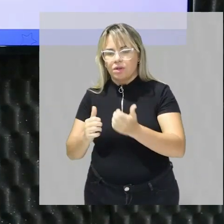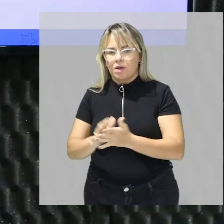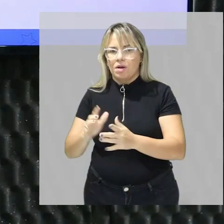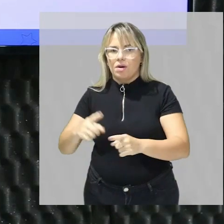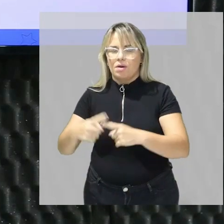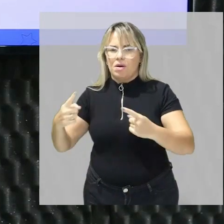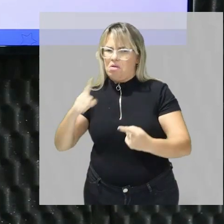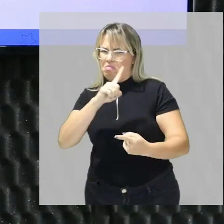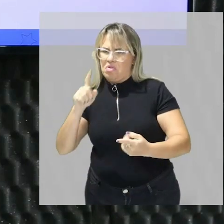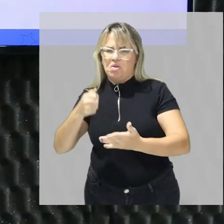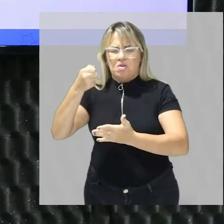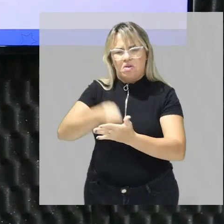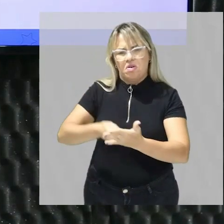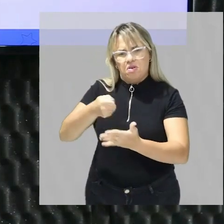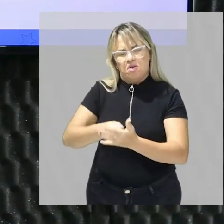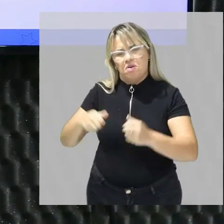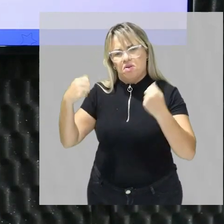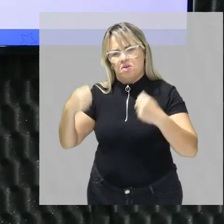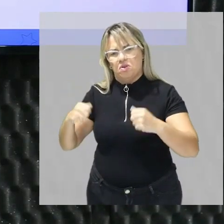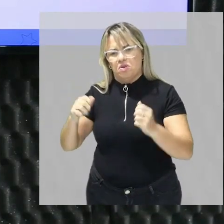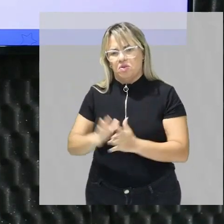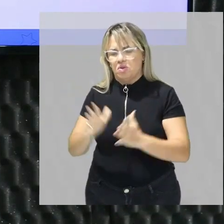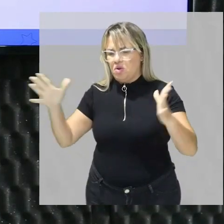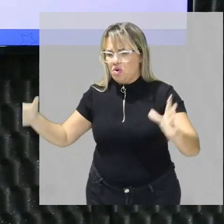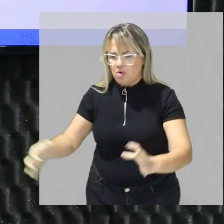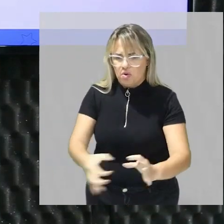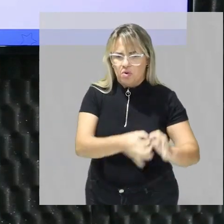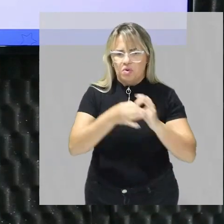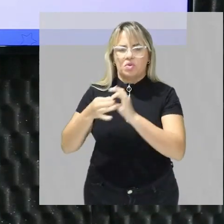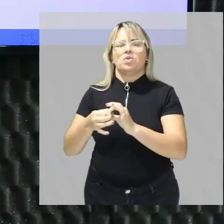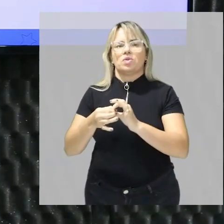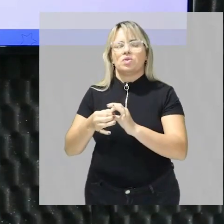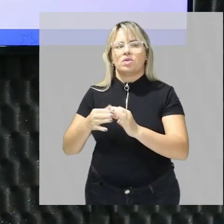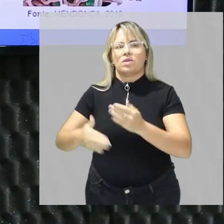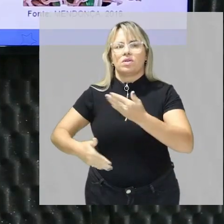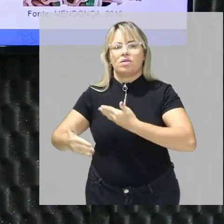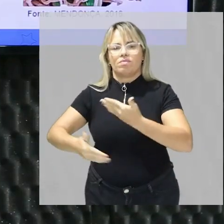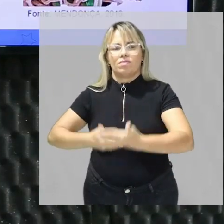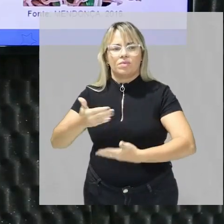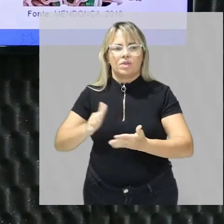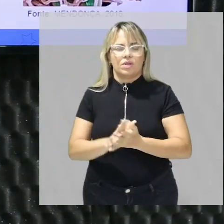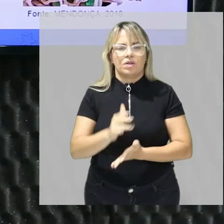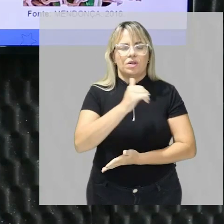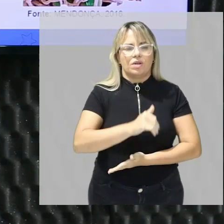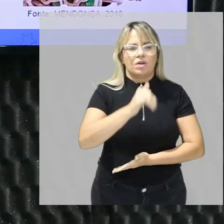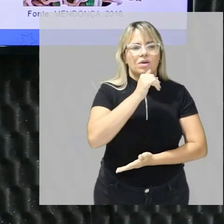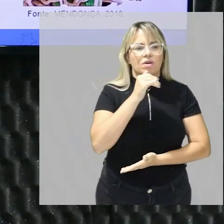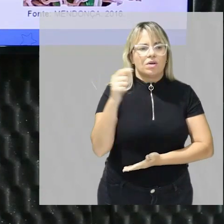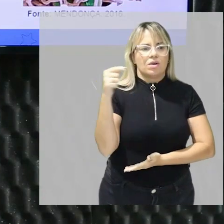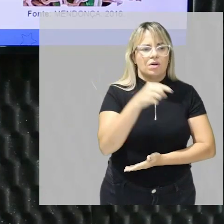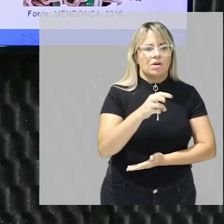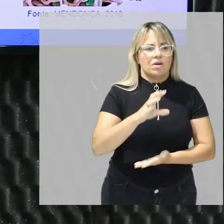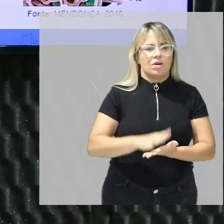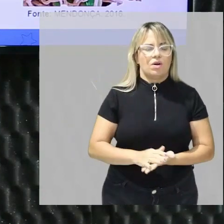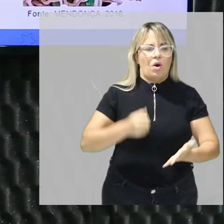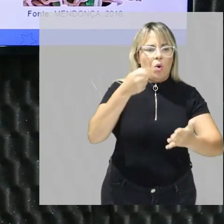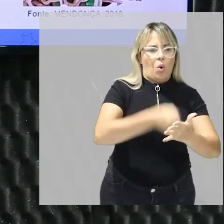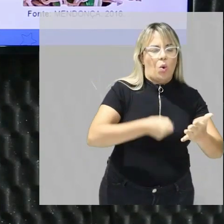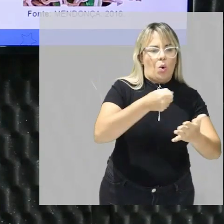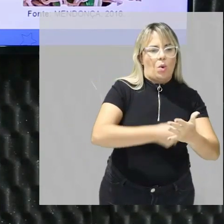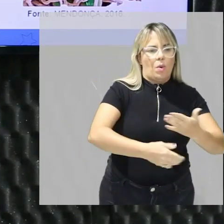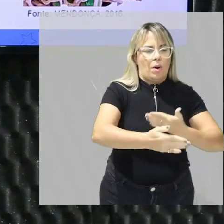não obrigatoriamente eles precisam estar totalmente unidos entre si, tá? Vou dar um exemplo aqui de relação obrigatória,